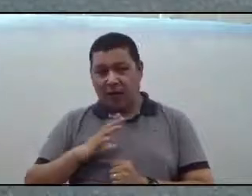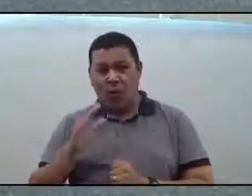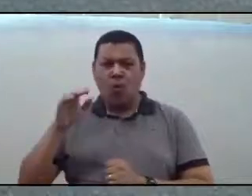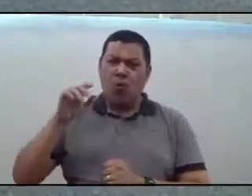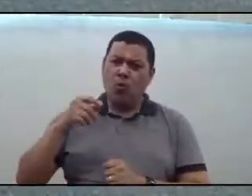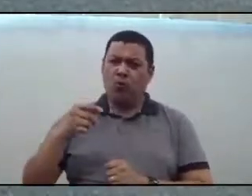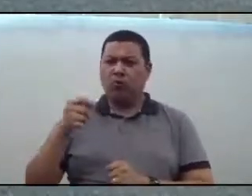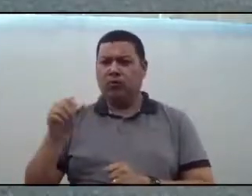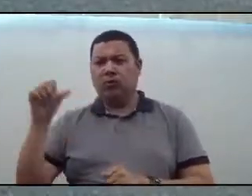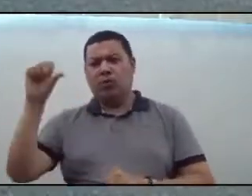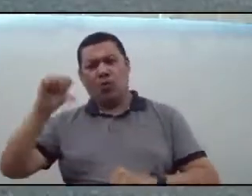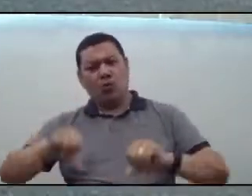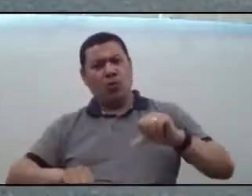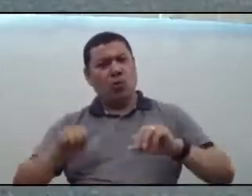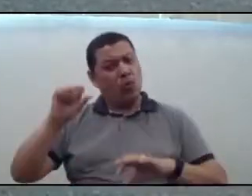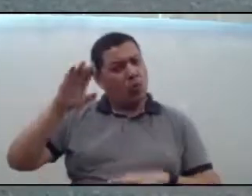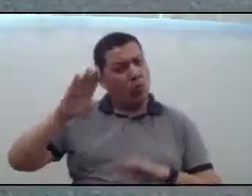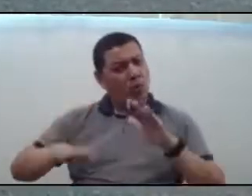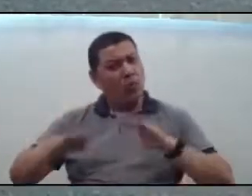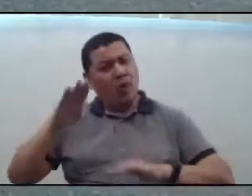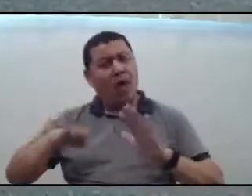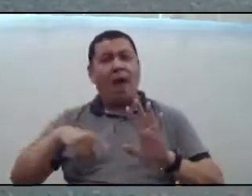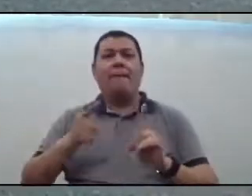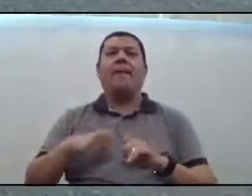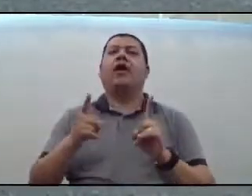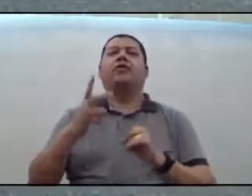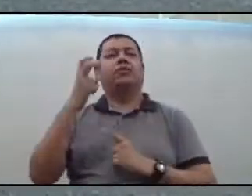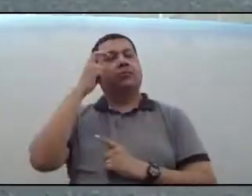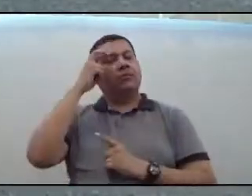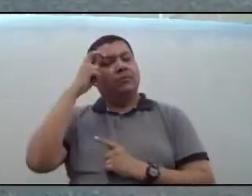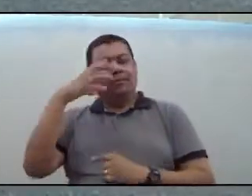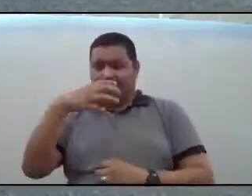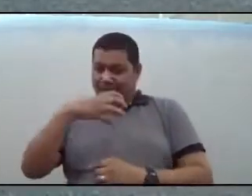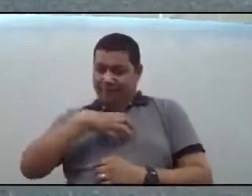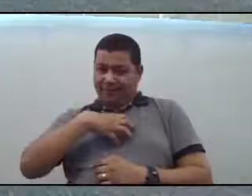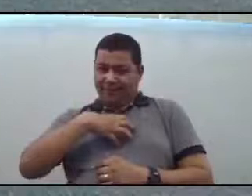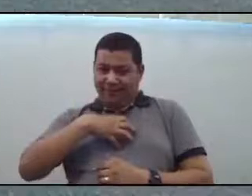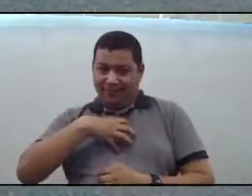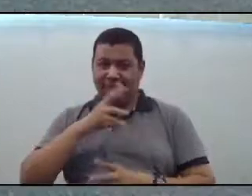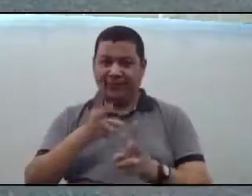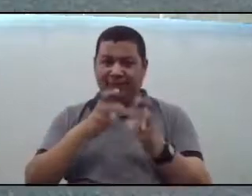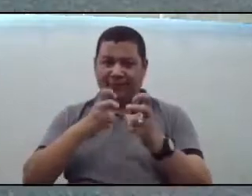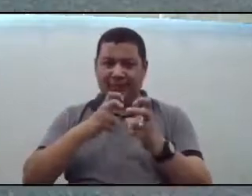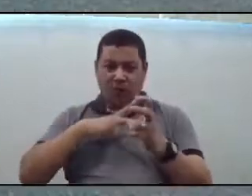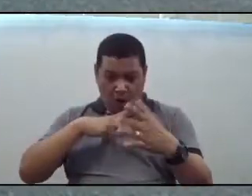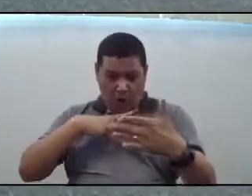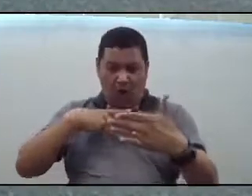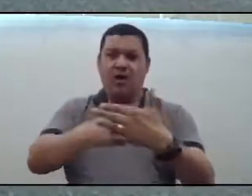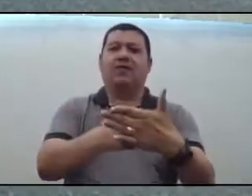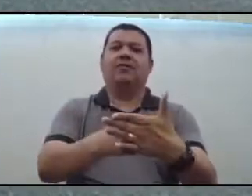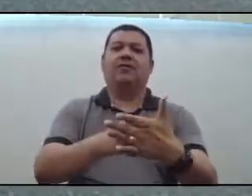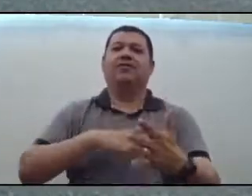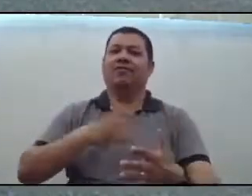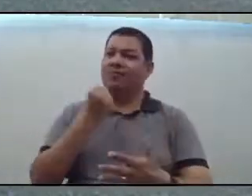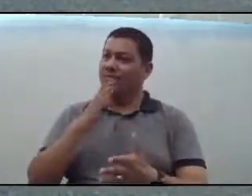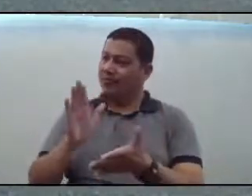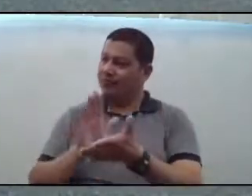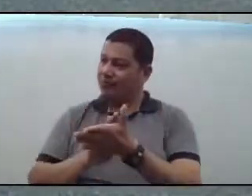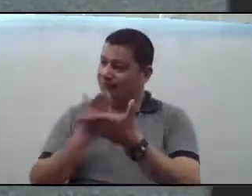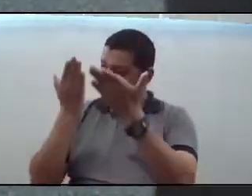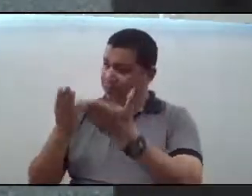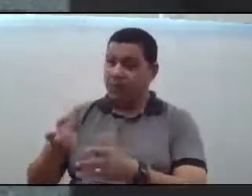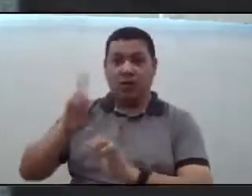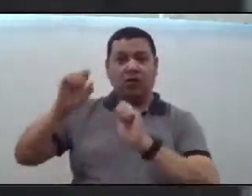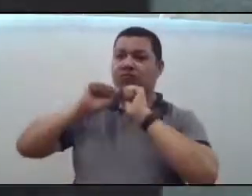mas temos que ter conhecimento e serenidade para realmente superar toda a dificuldade. Parabéns ao senhor, que Deus